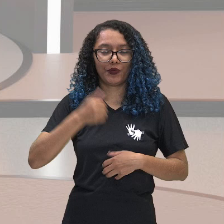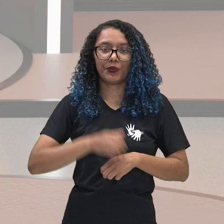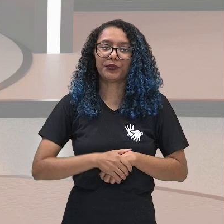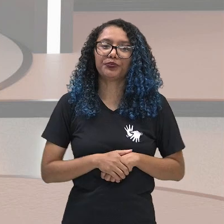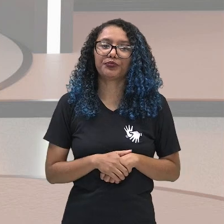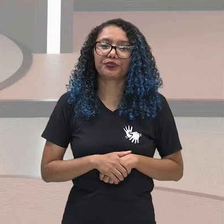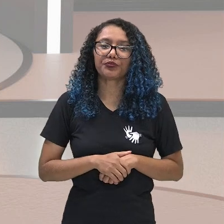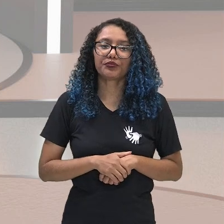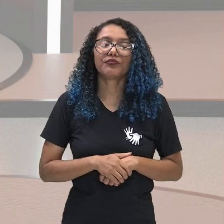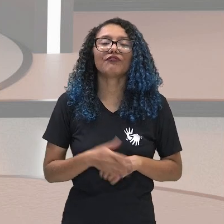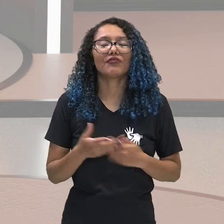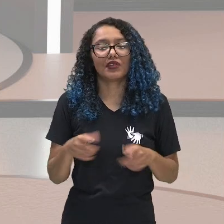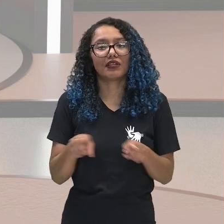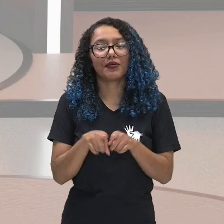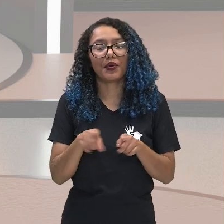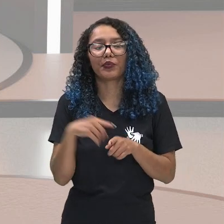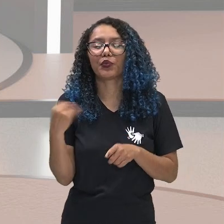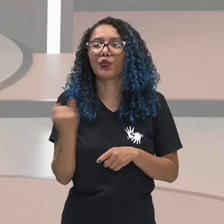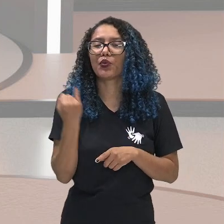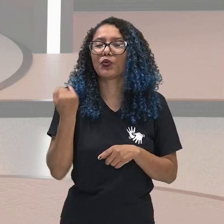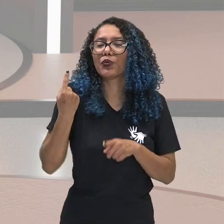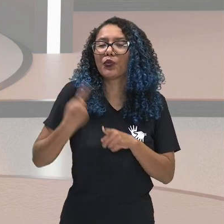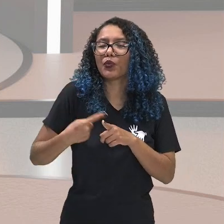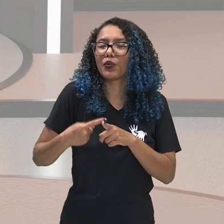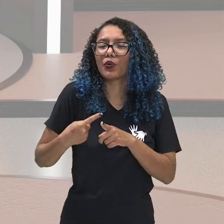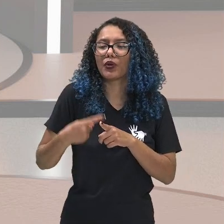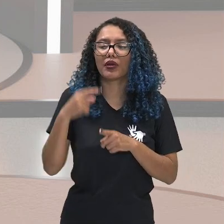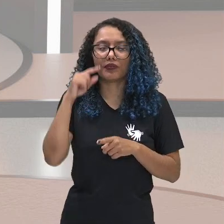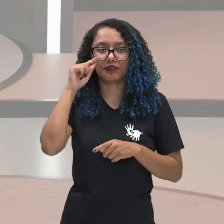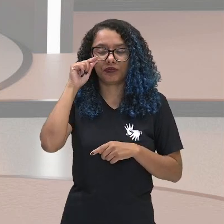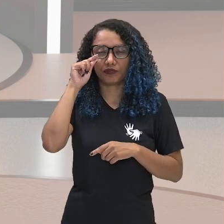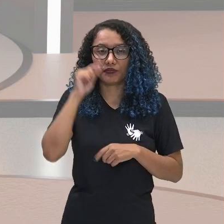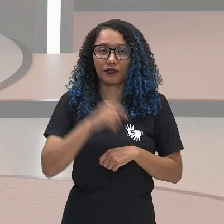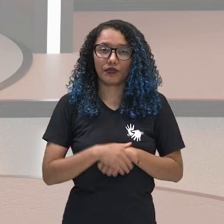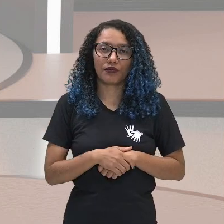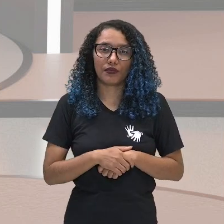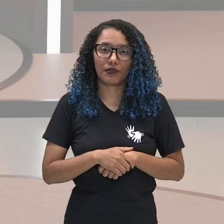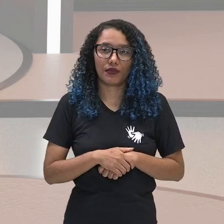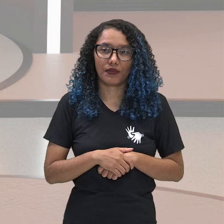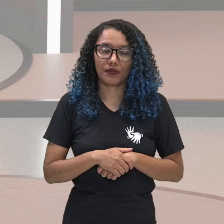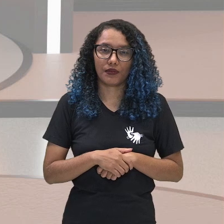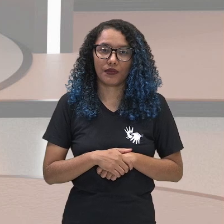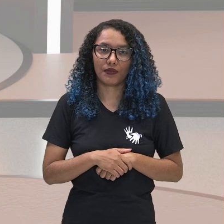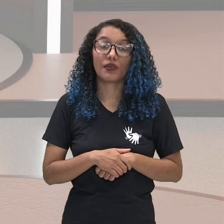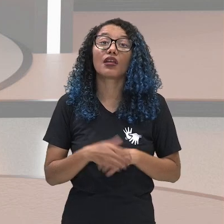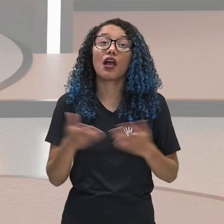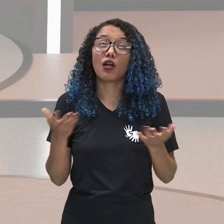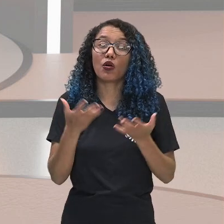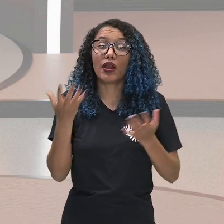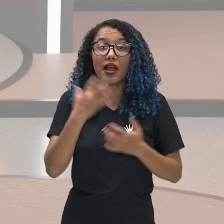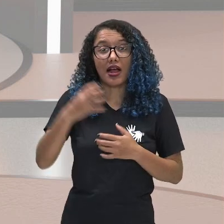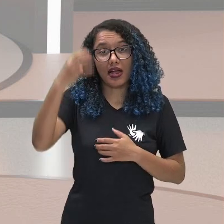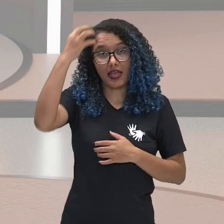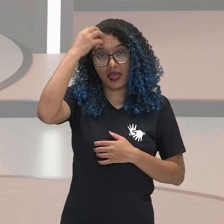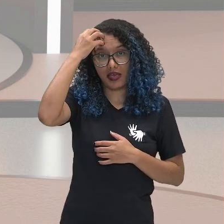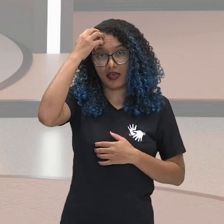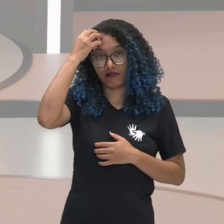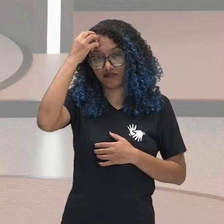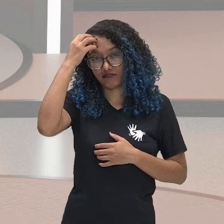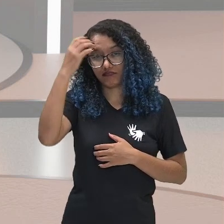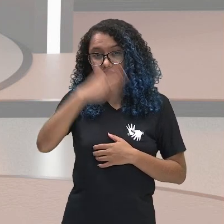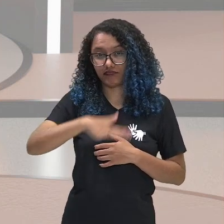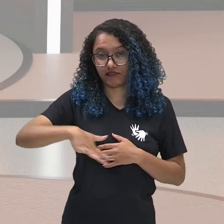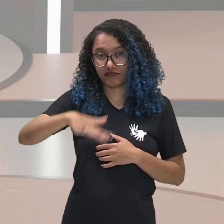Então, isso é importante também, por quê? Porque agora nós temos um monarca em terras brasileiras, tá? Vamos, então,